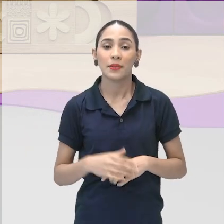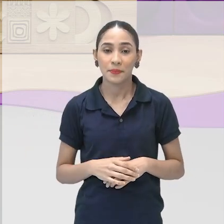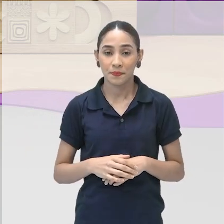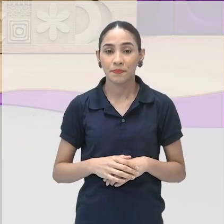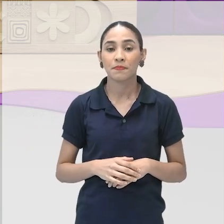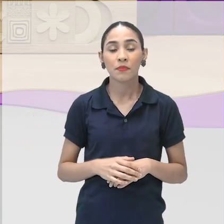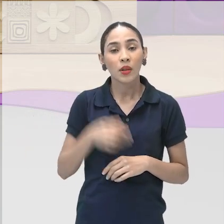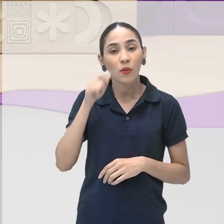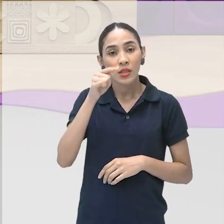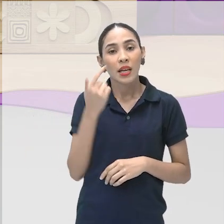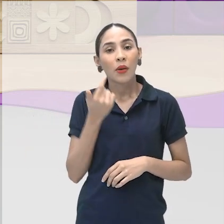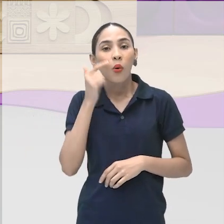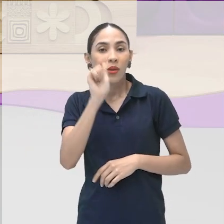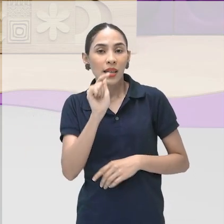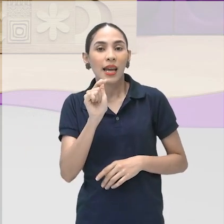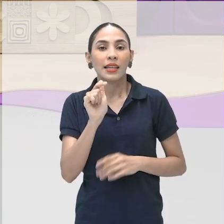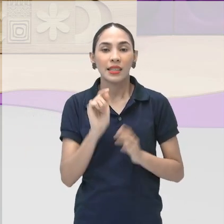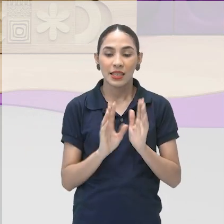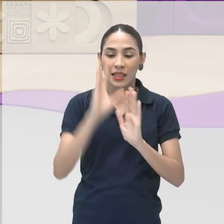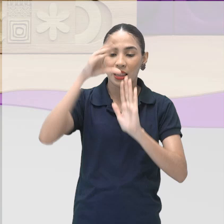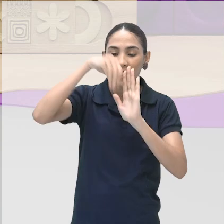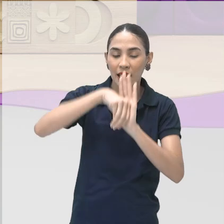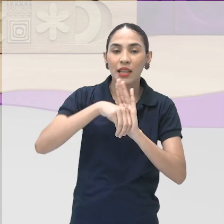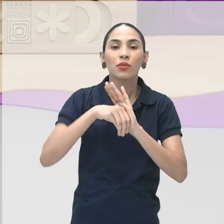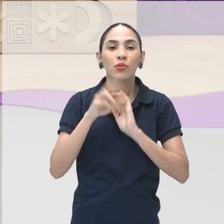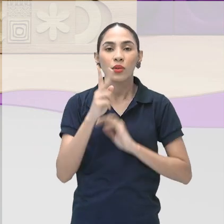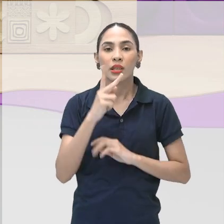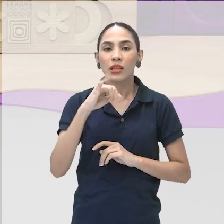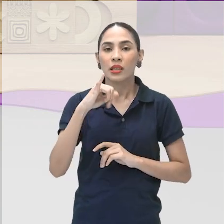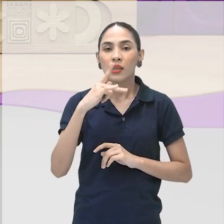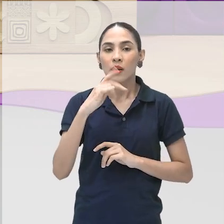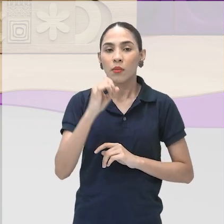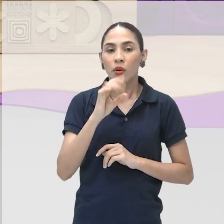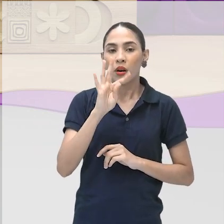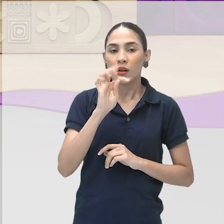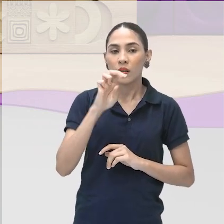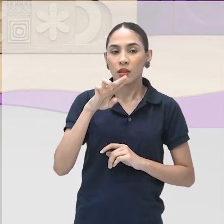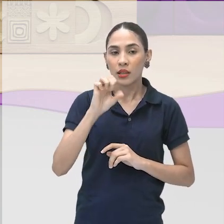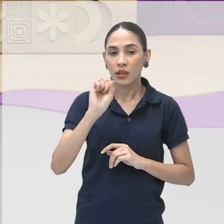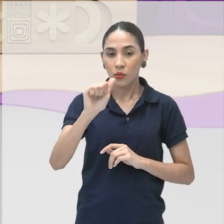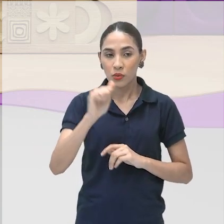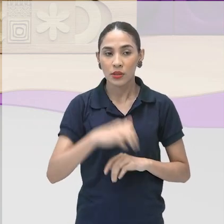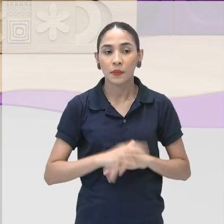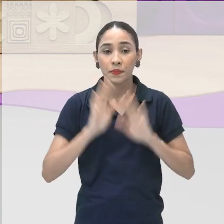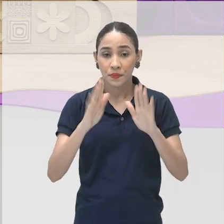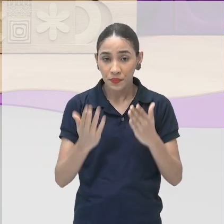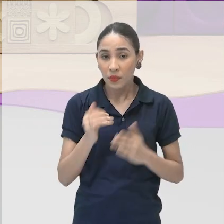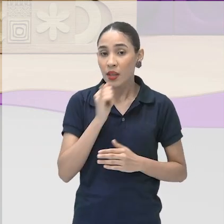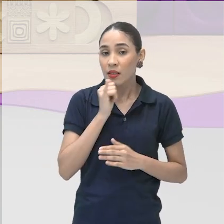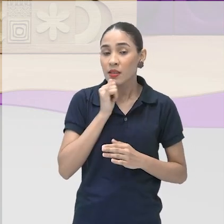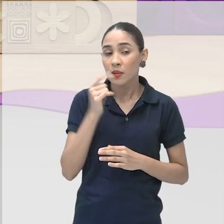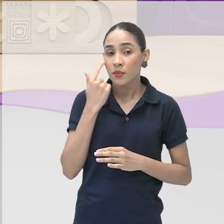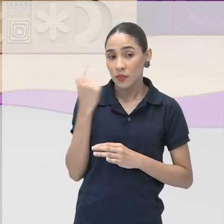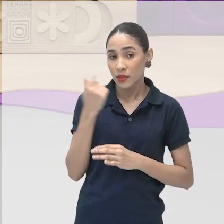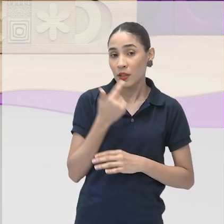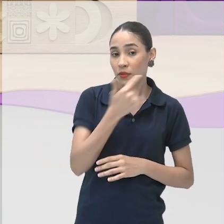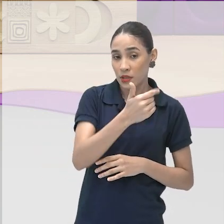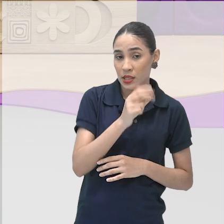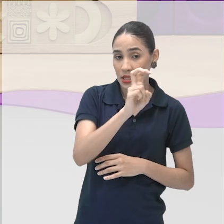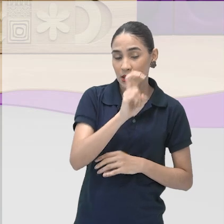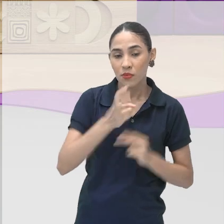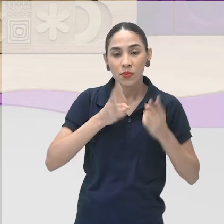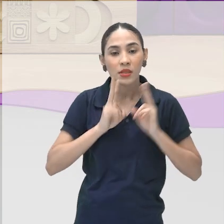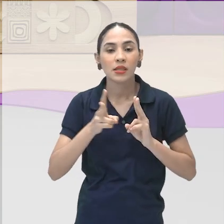que a gente consegue desenhar no lado da hipotenusa. Então, hipotenusa ao quadrado, nesse caso aqui 25, vai